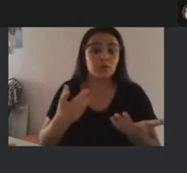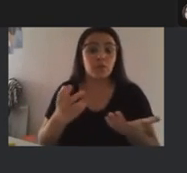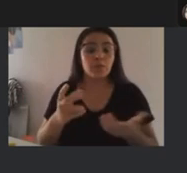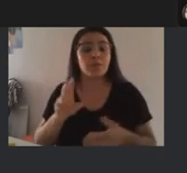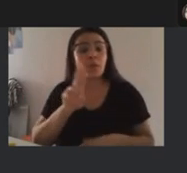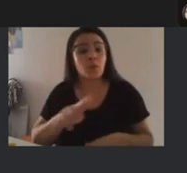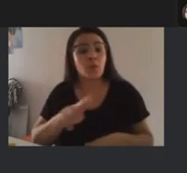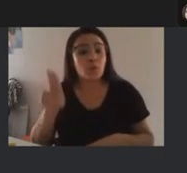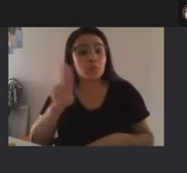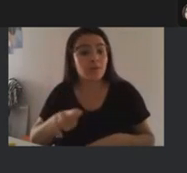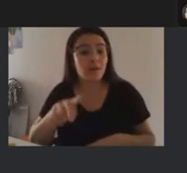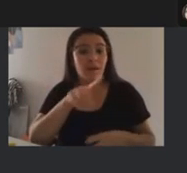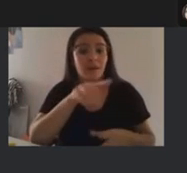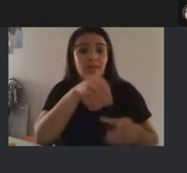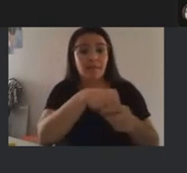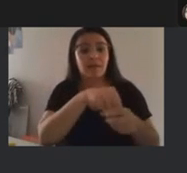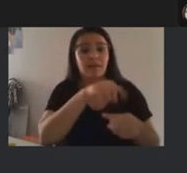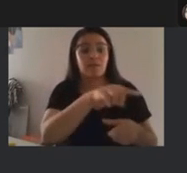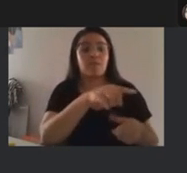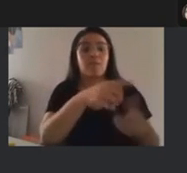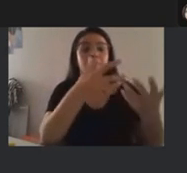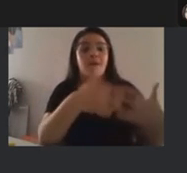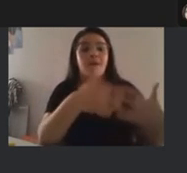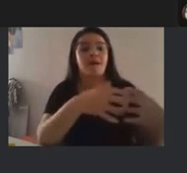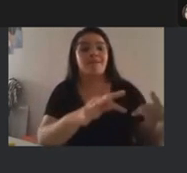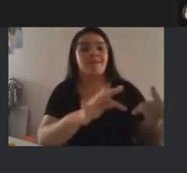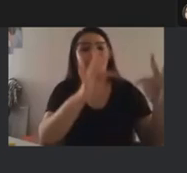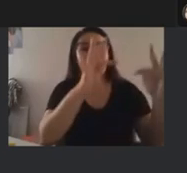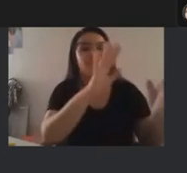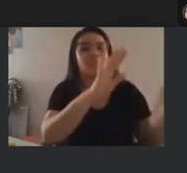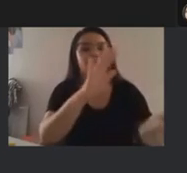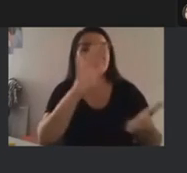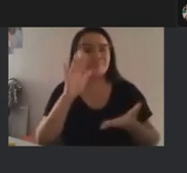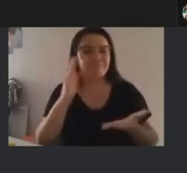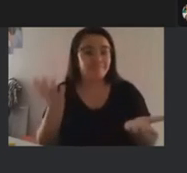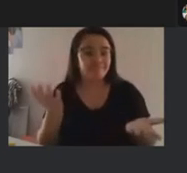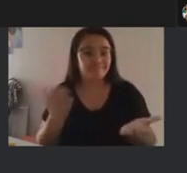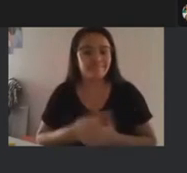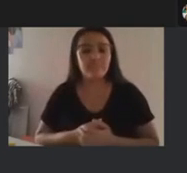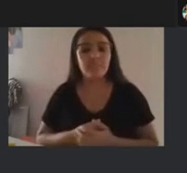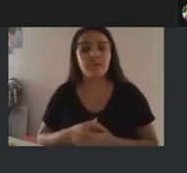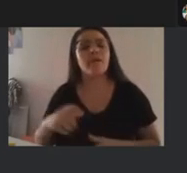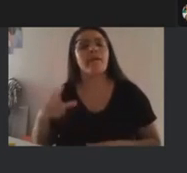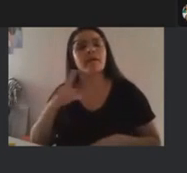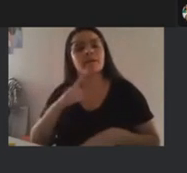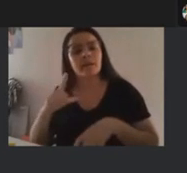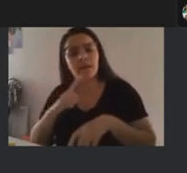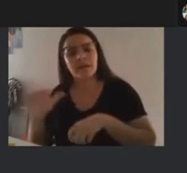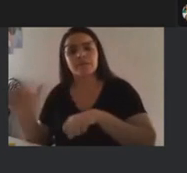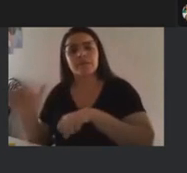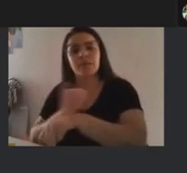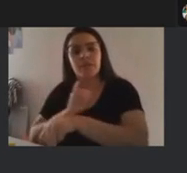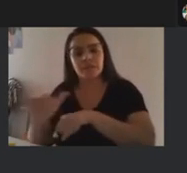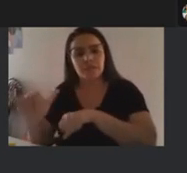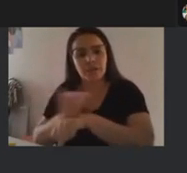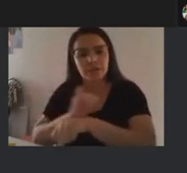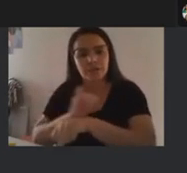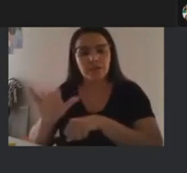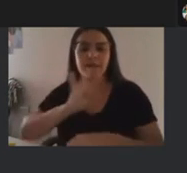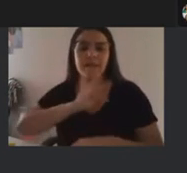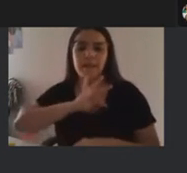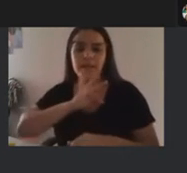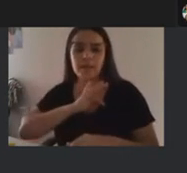muito sensível para conseguir fazer análise, tá? Então, muitas vezes a gente tem muitas técnicas de mercúrio,